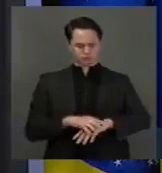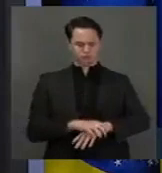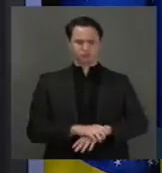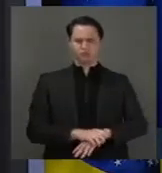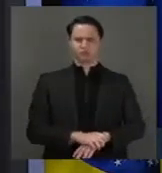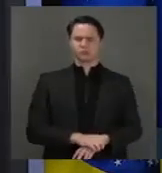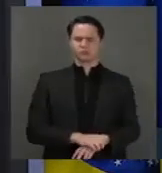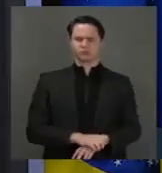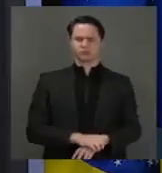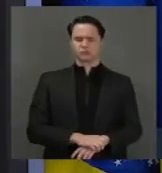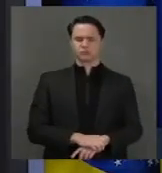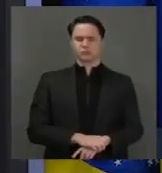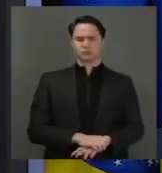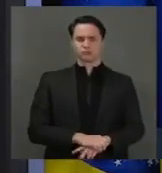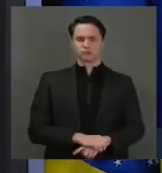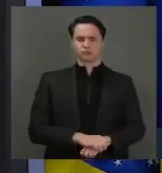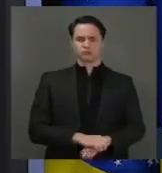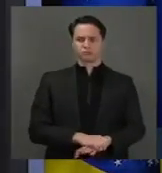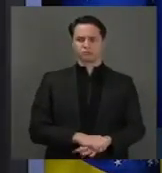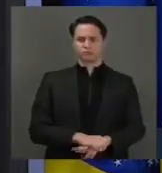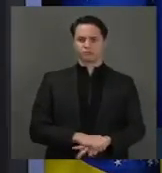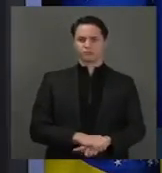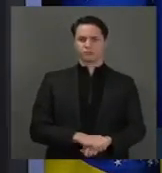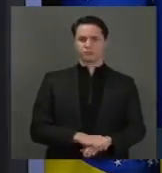Os responsáveis têm que responder.